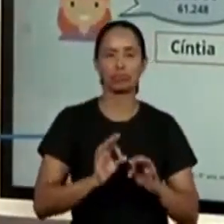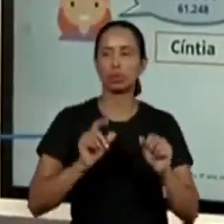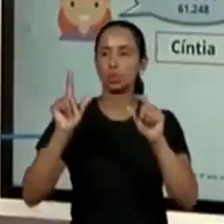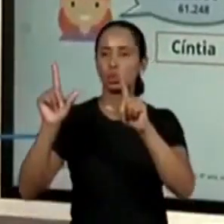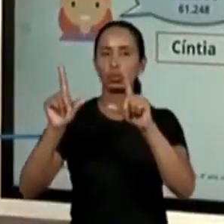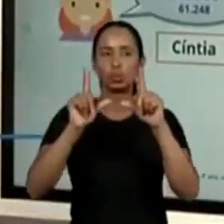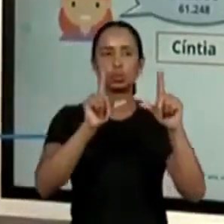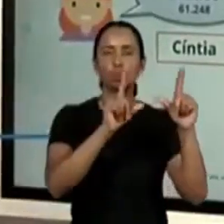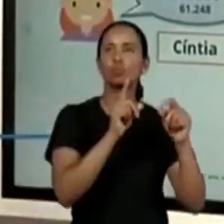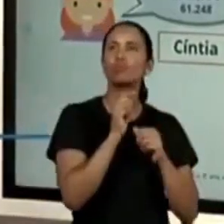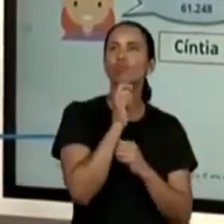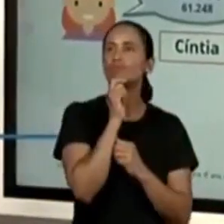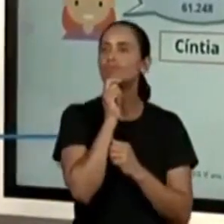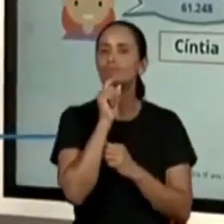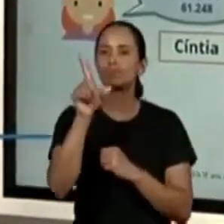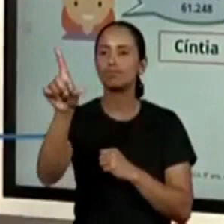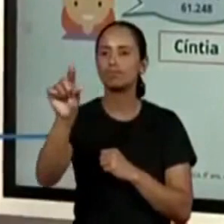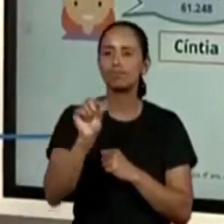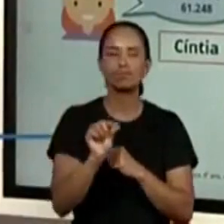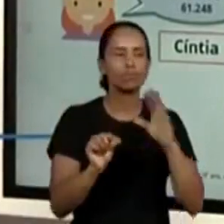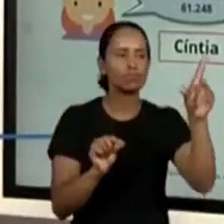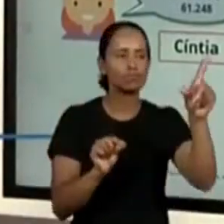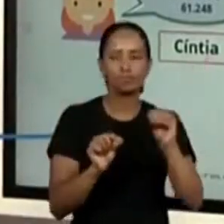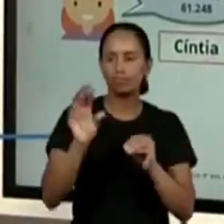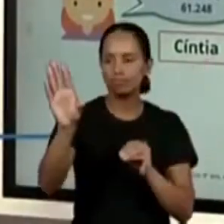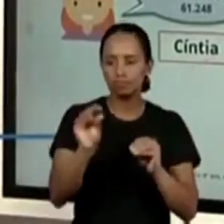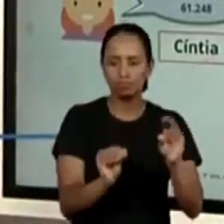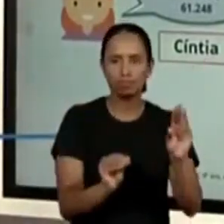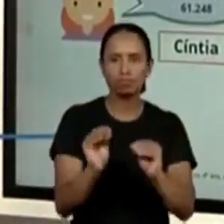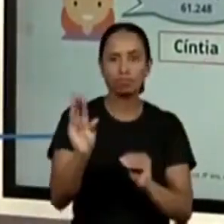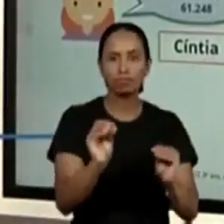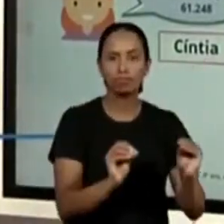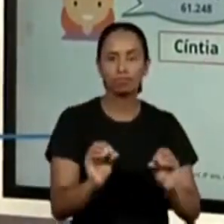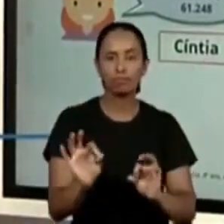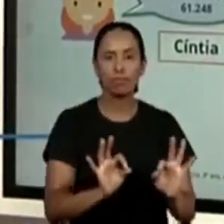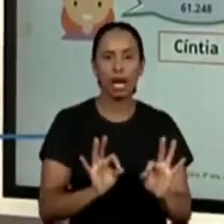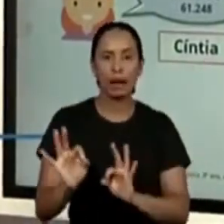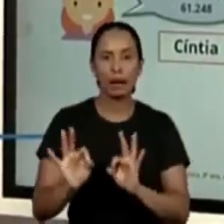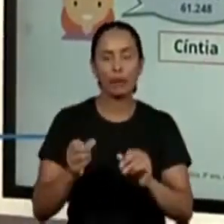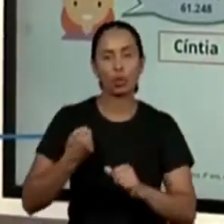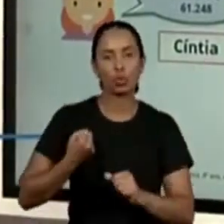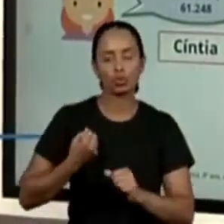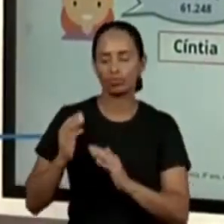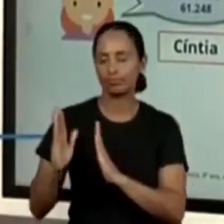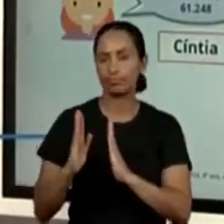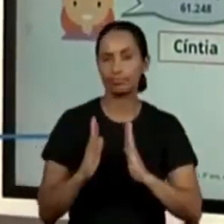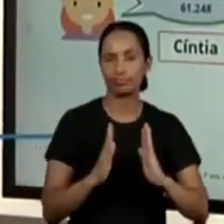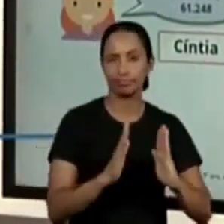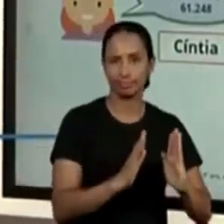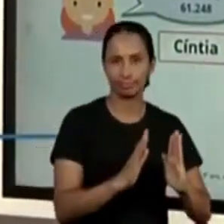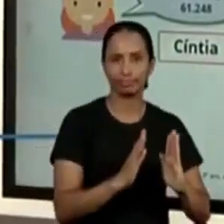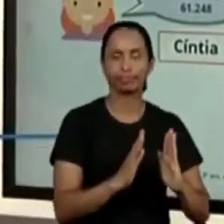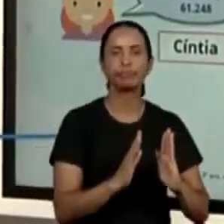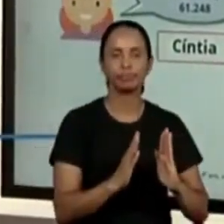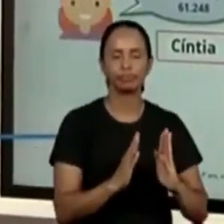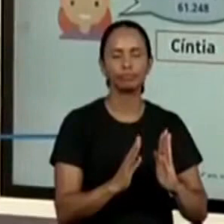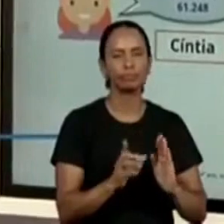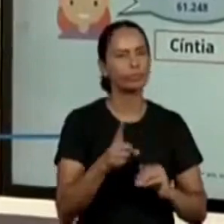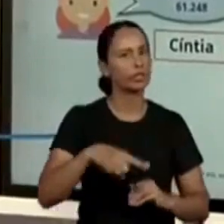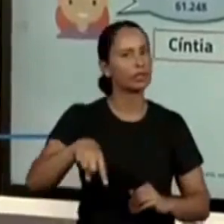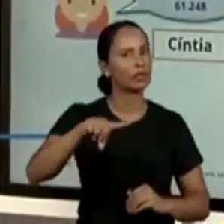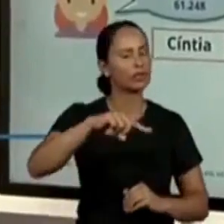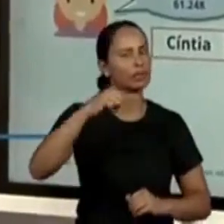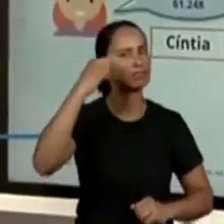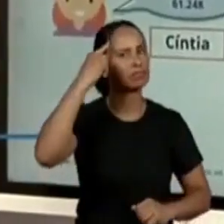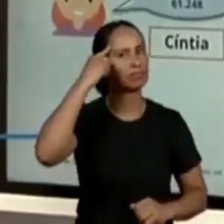conseguiria executar. Beleza, a partir desses números, vem alguns questionamentos que nós devemos fazer